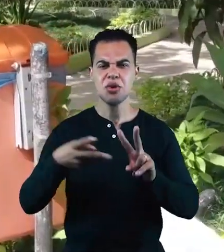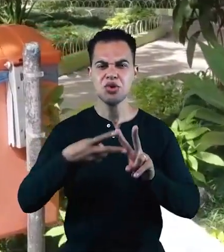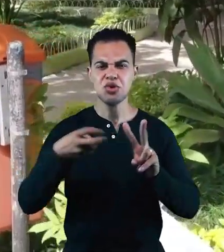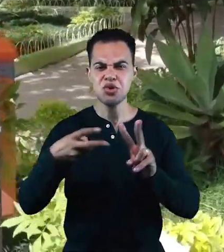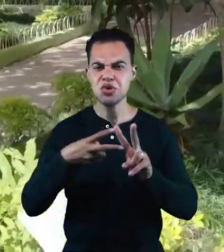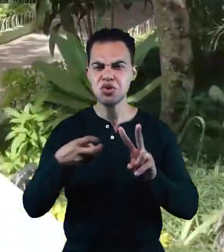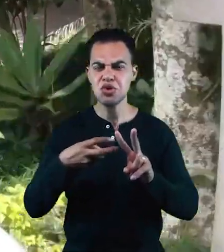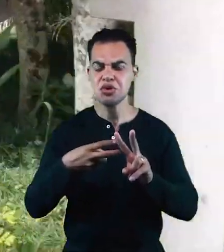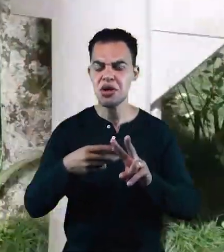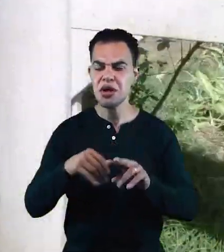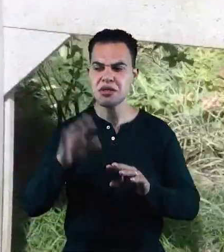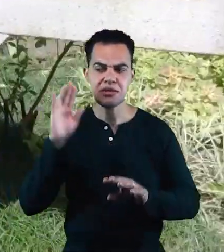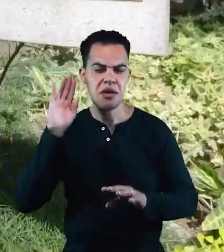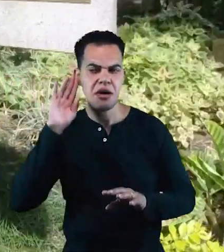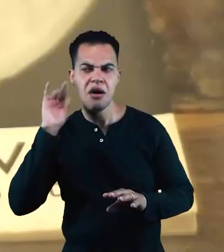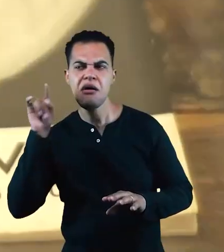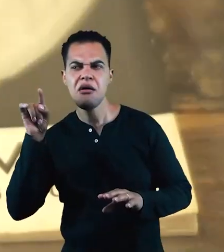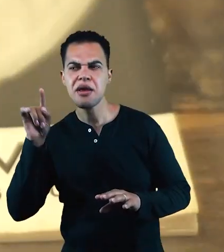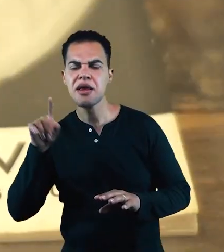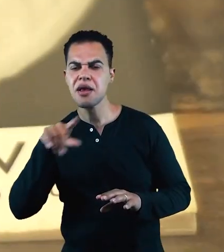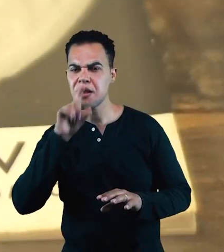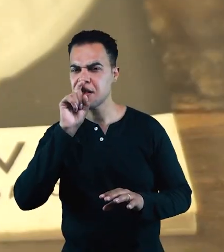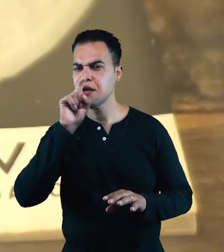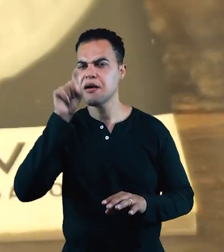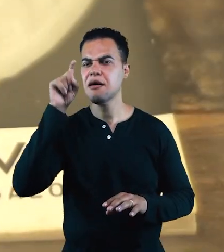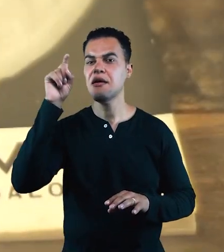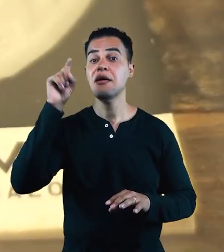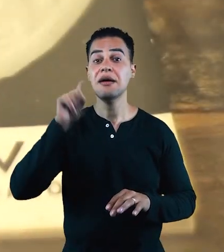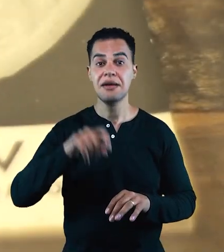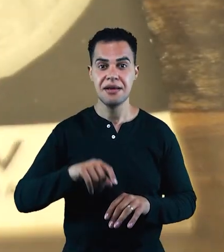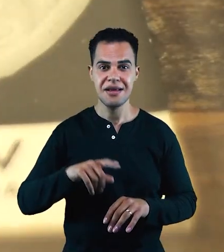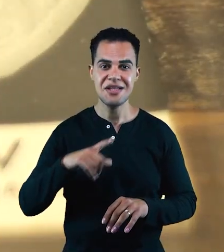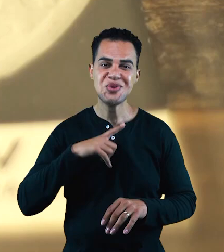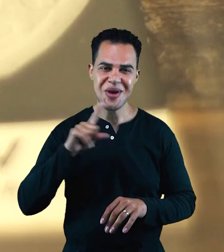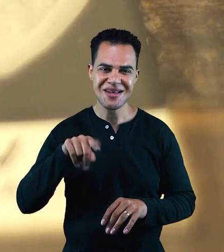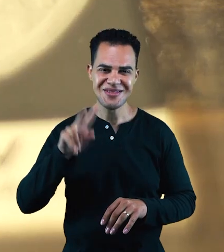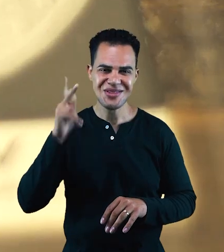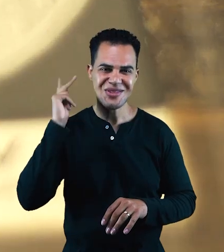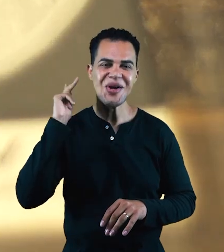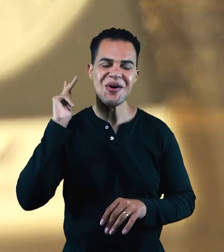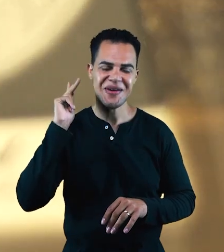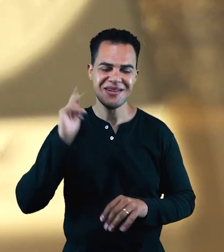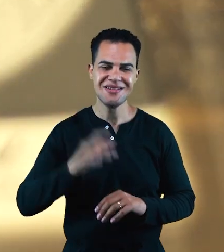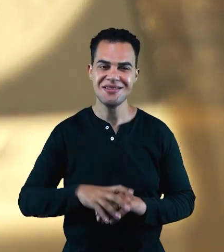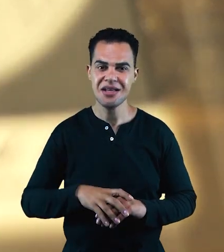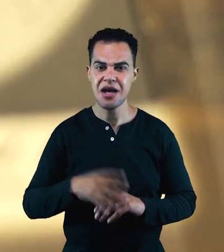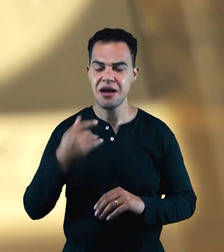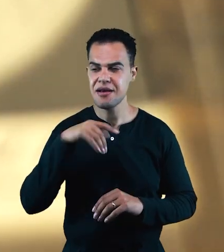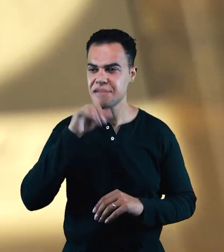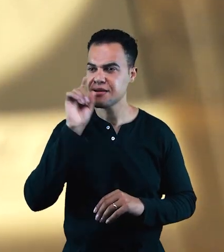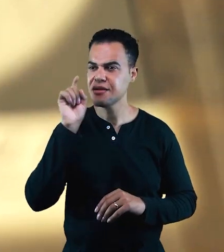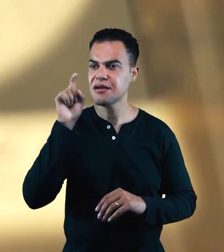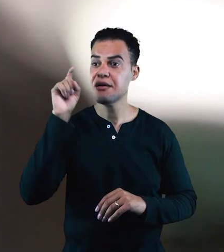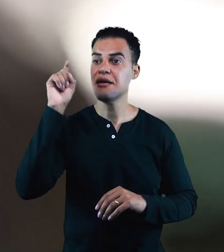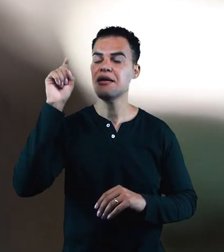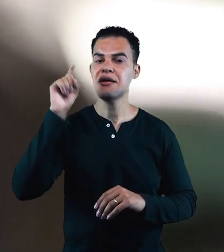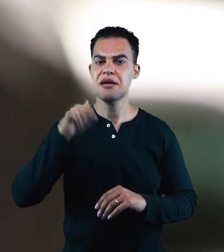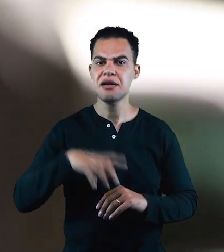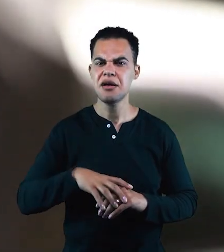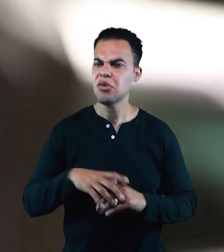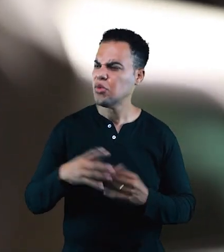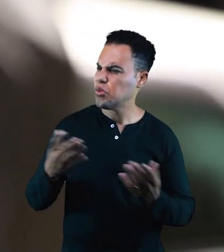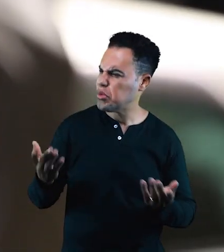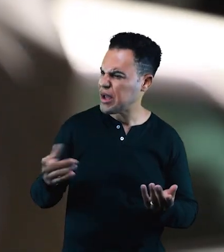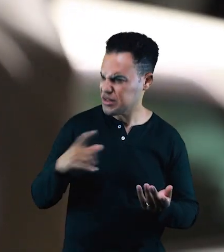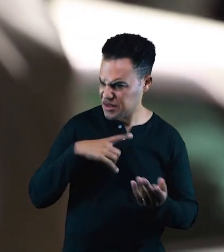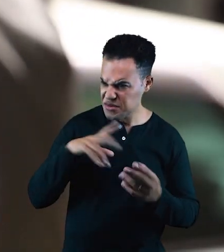indígena, ouviram um galo cantar. Close no livro Mão de Luva, o fundador de Cantagalo, escrito por Amélia Tomás. Tem